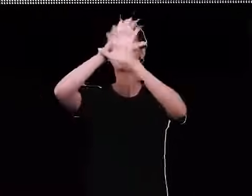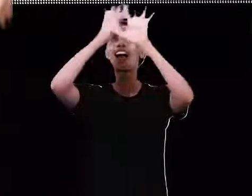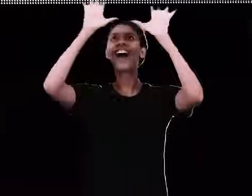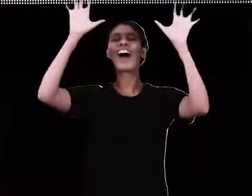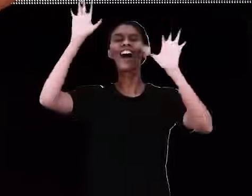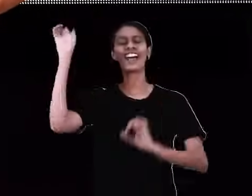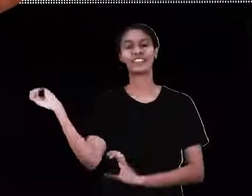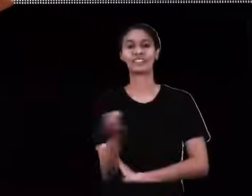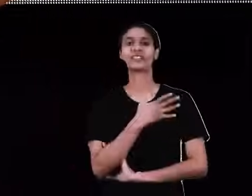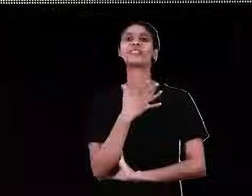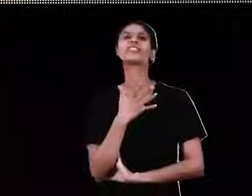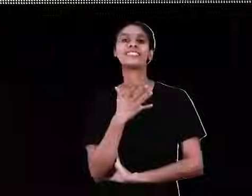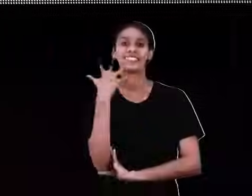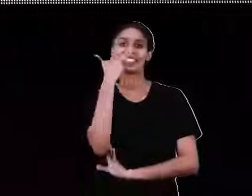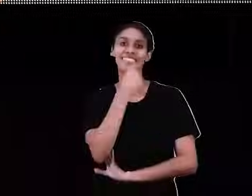glória a Deus.